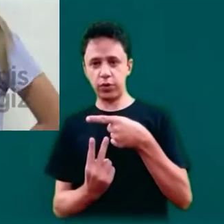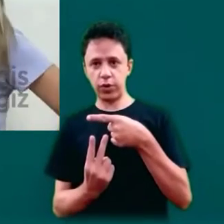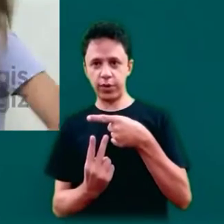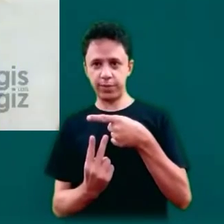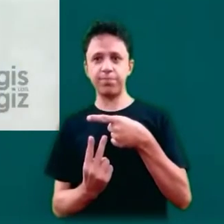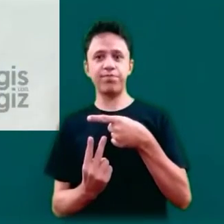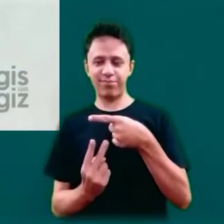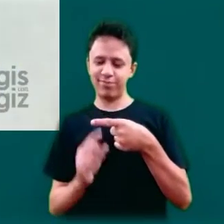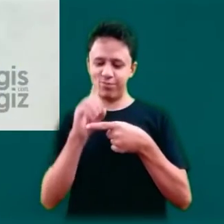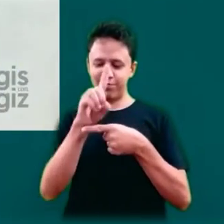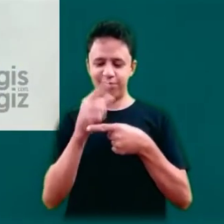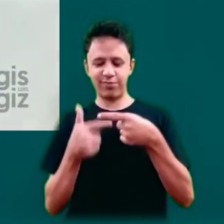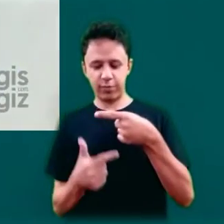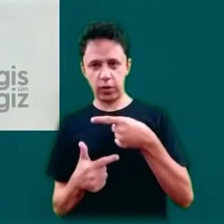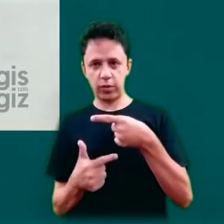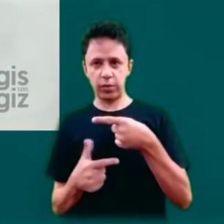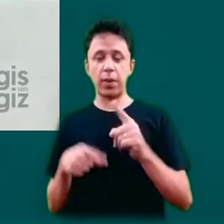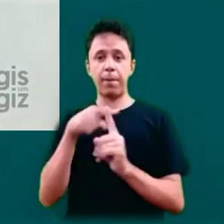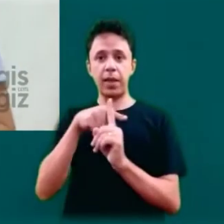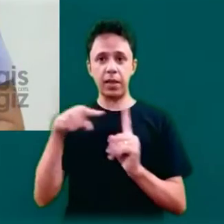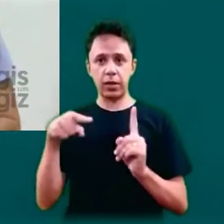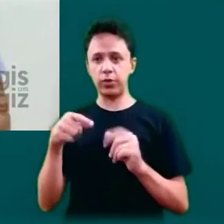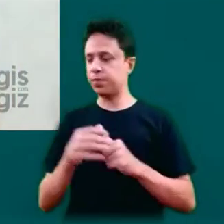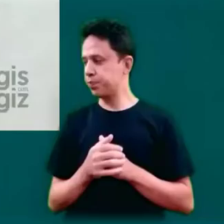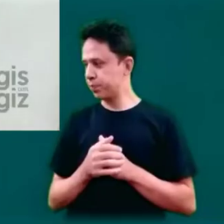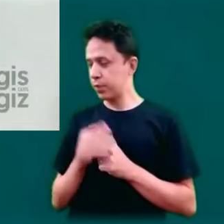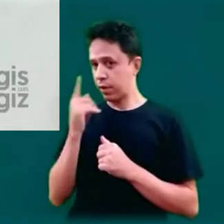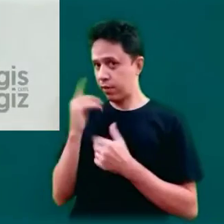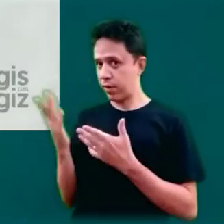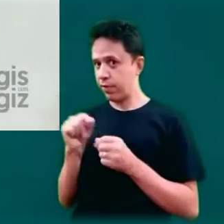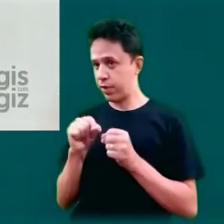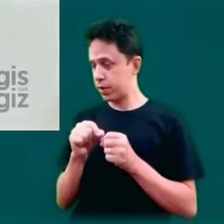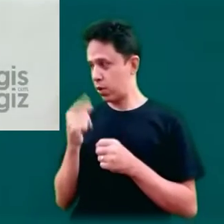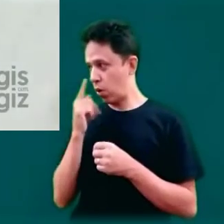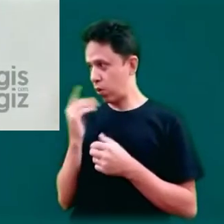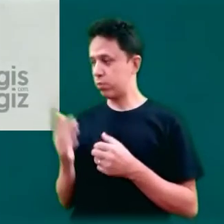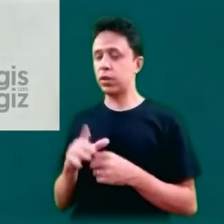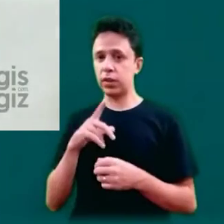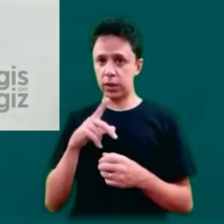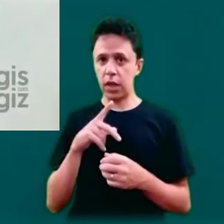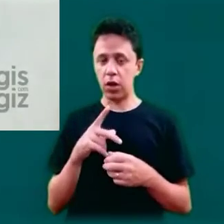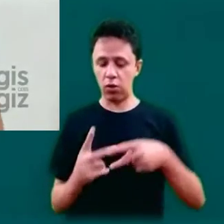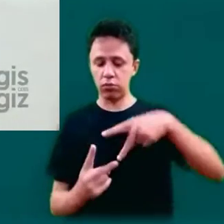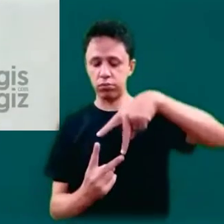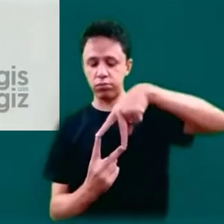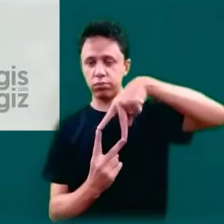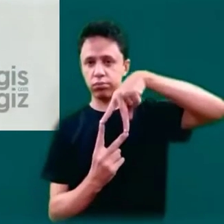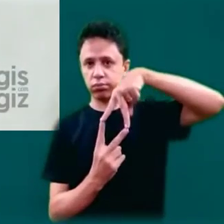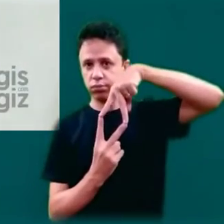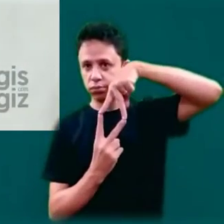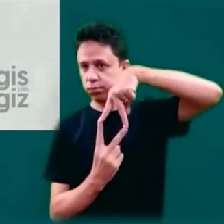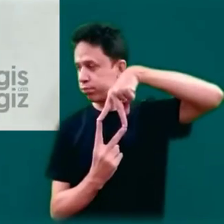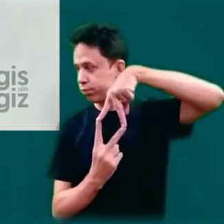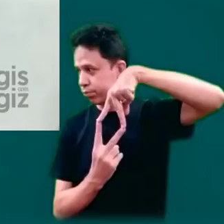a metade, não é, gente? É a diagonal dividido por 2. Então veja o que eu vou fazer agora. Você já tem essas medidas, diagonal